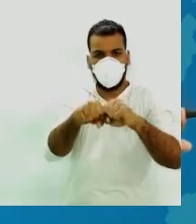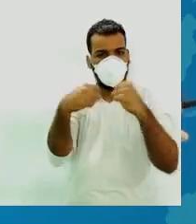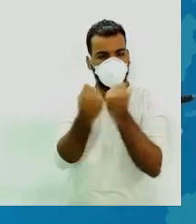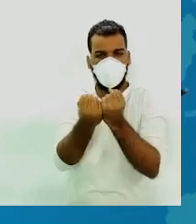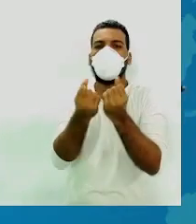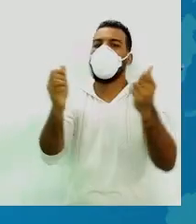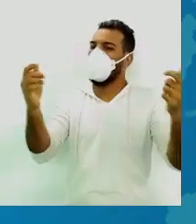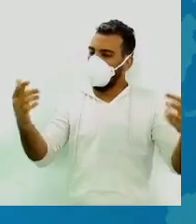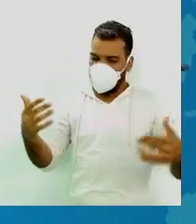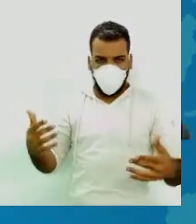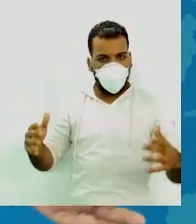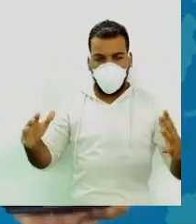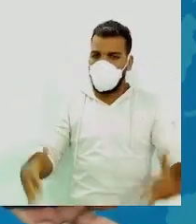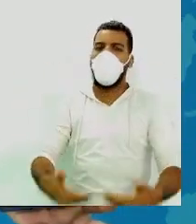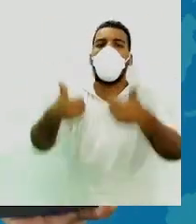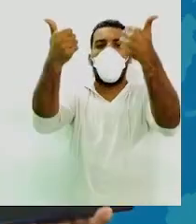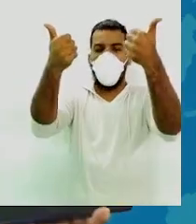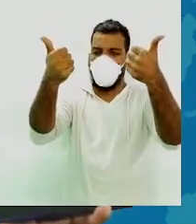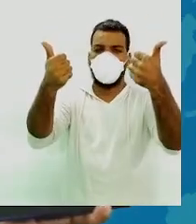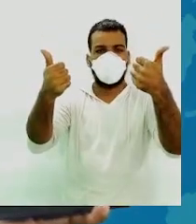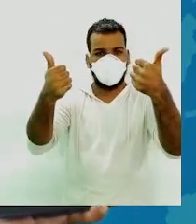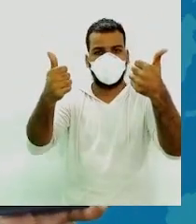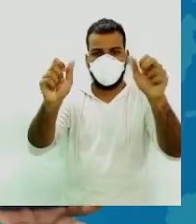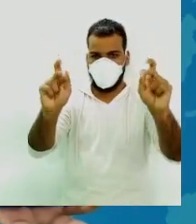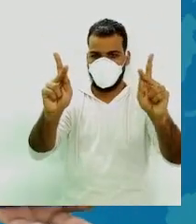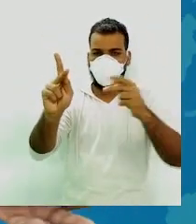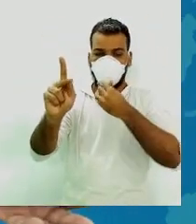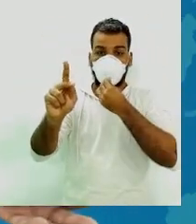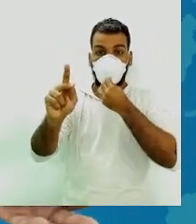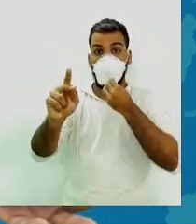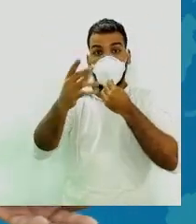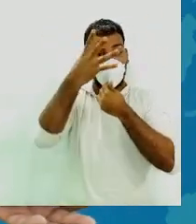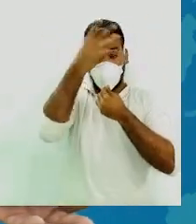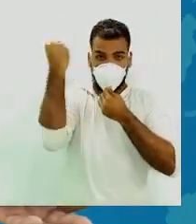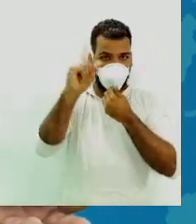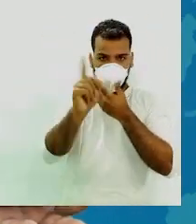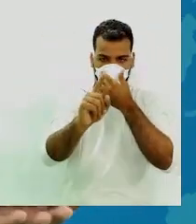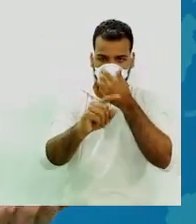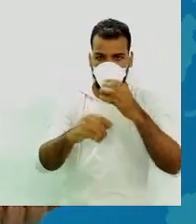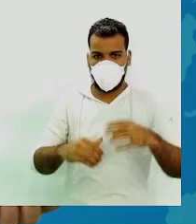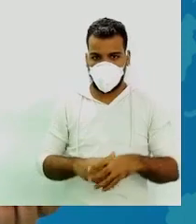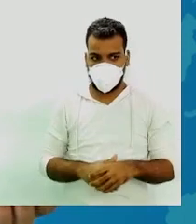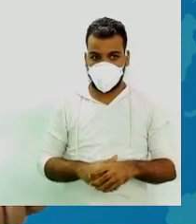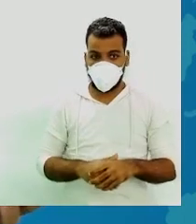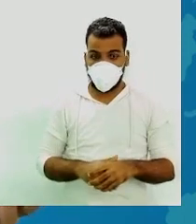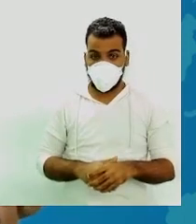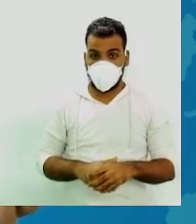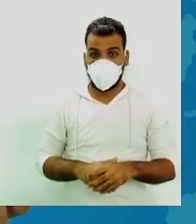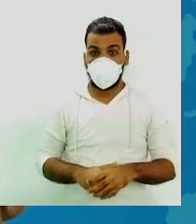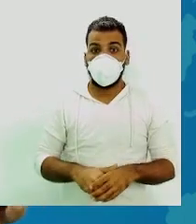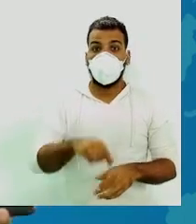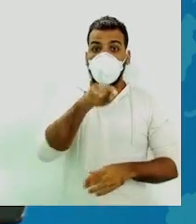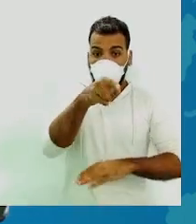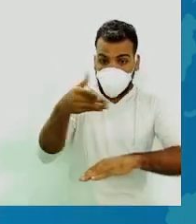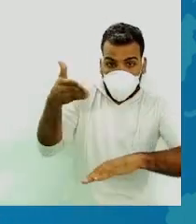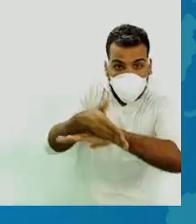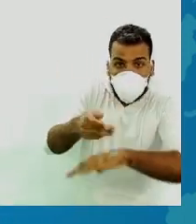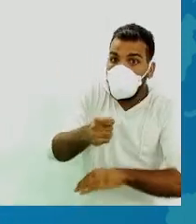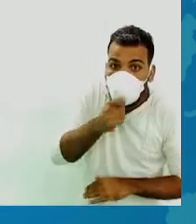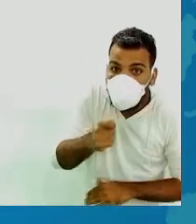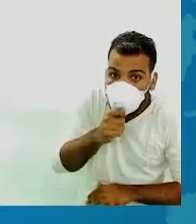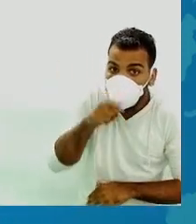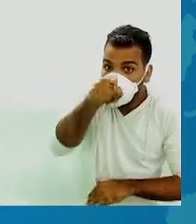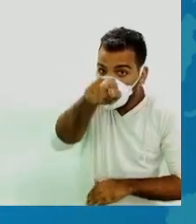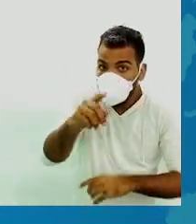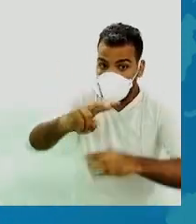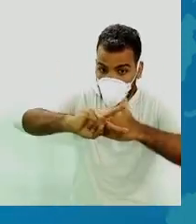nossa polis ou para a nossa sociedade, ok? Não esqueça, o preço a pagar pela tua não participação na